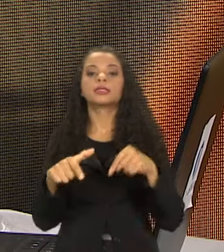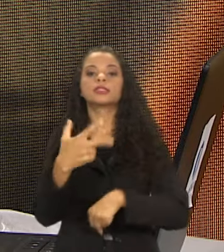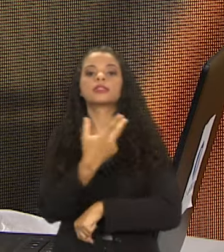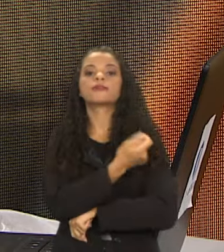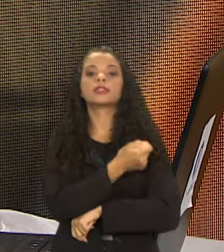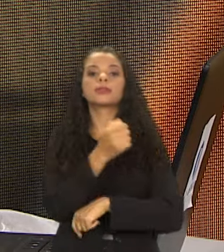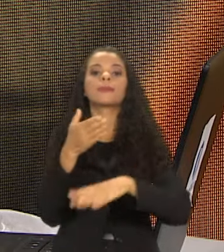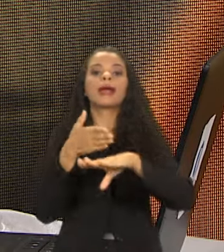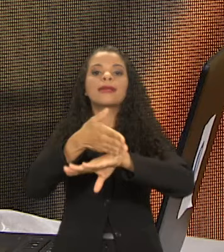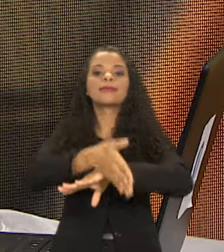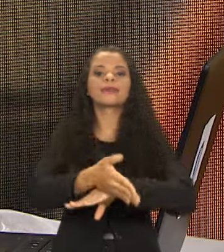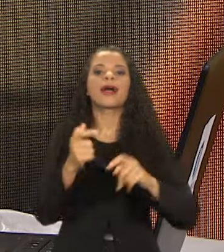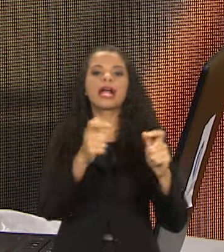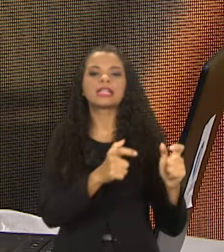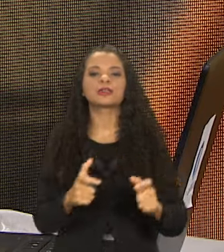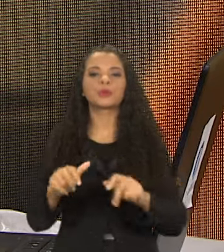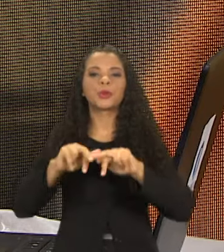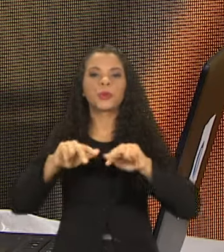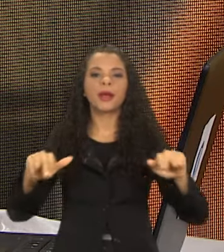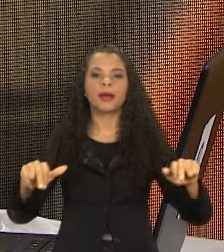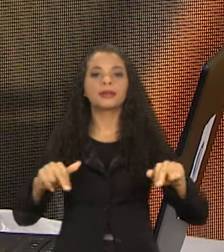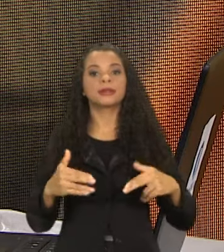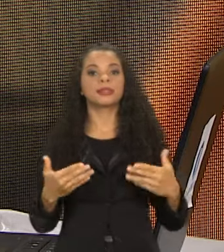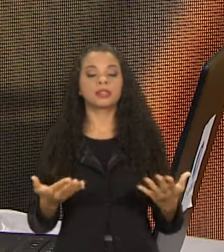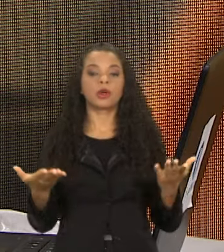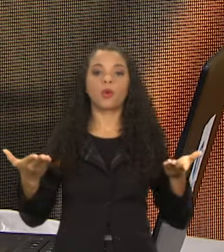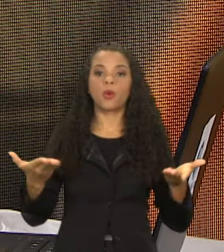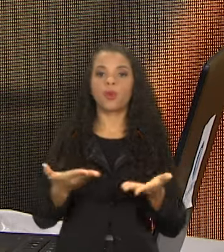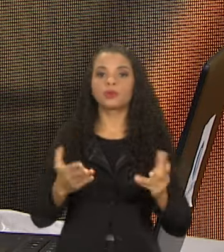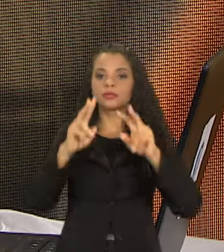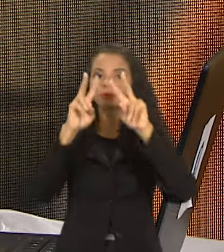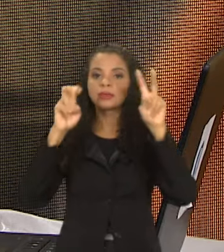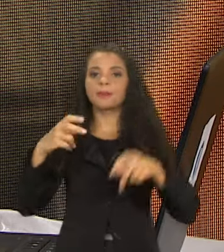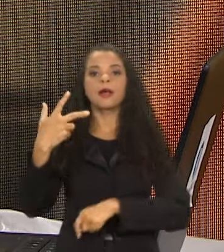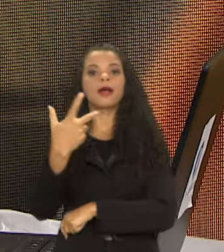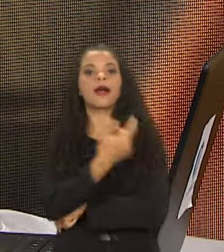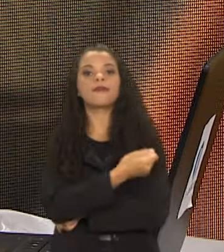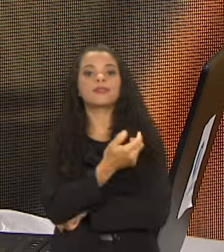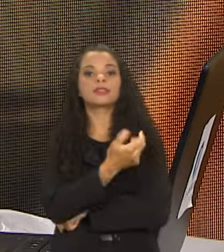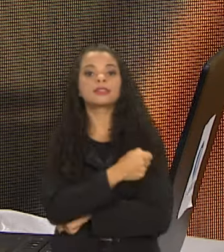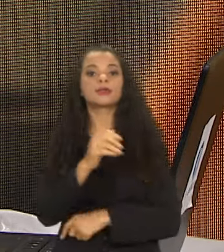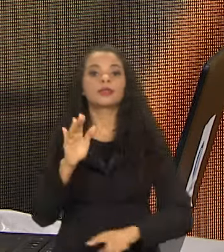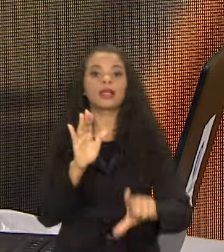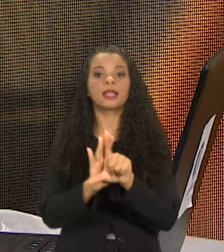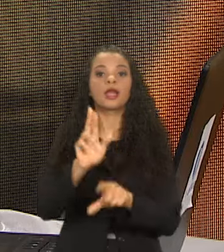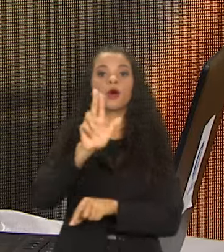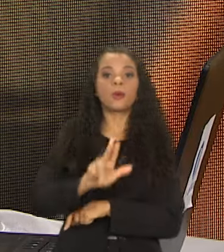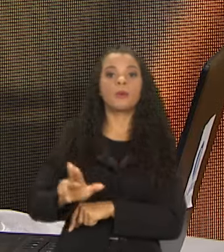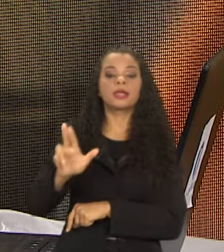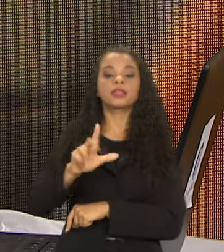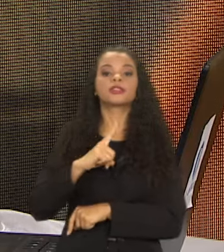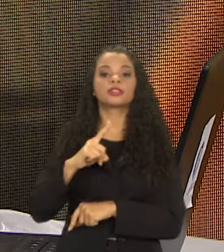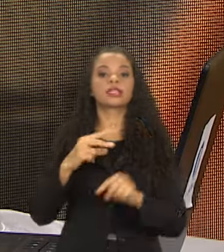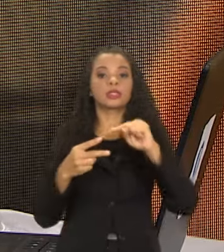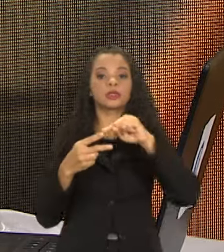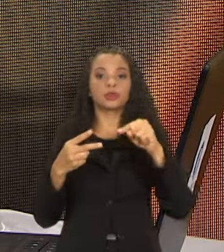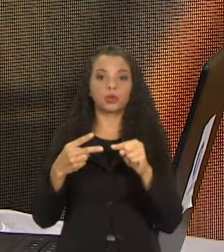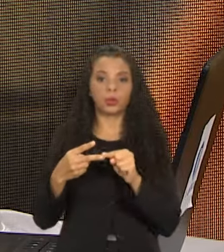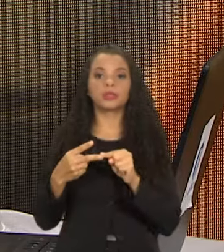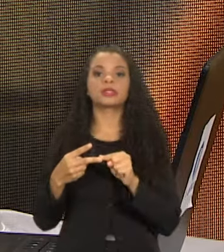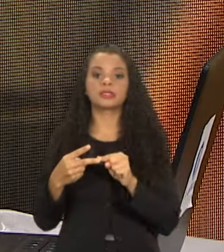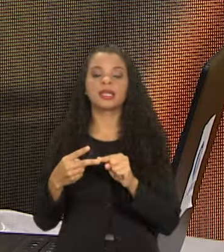determinados locais. Então, hoje, nessa questão da vacinação, da lei de Uberlândia, existem dois pontos: o mérito dessa